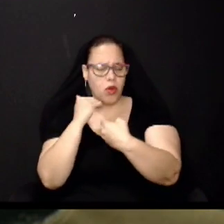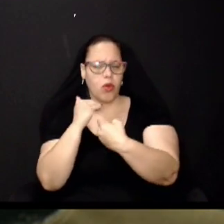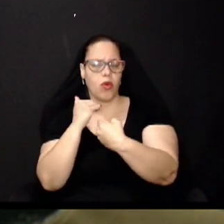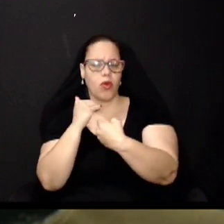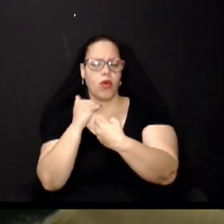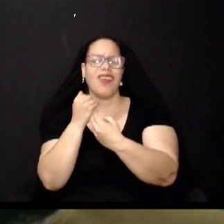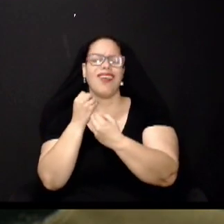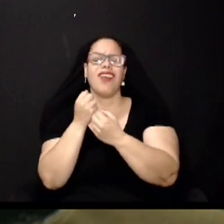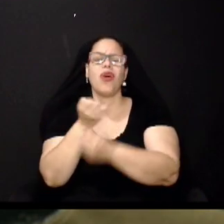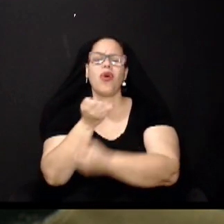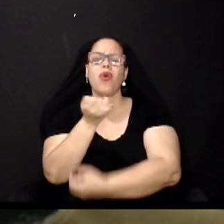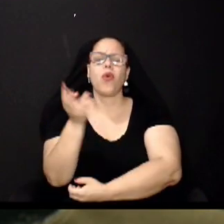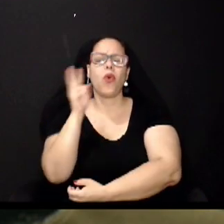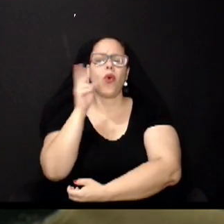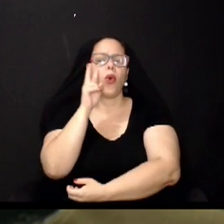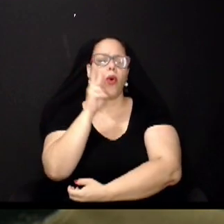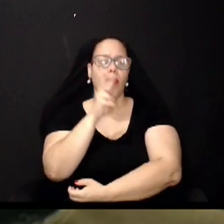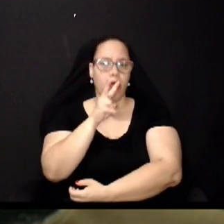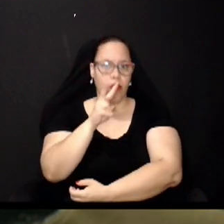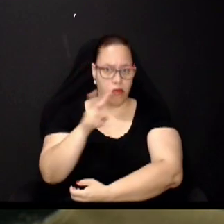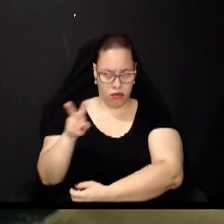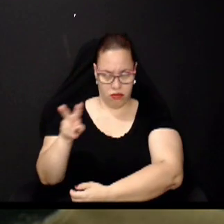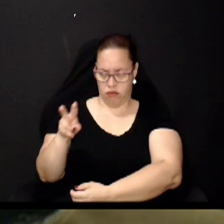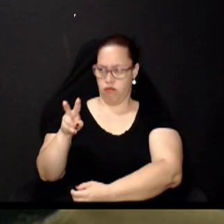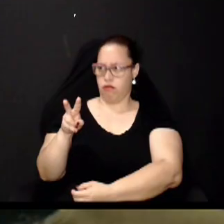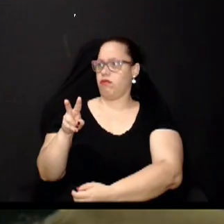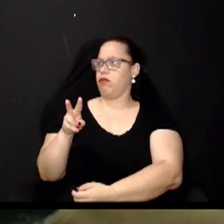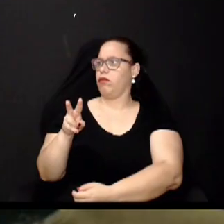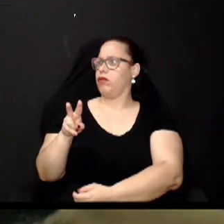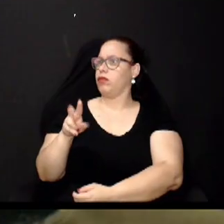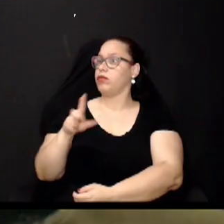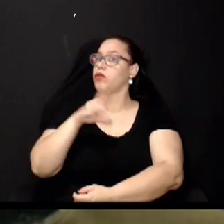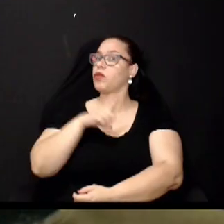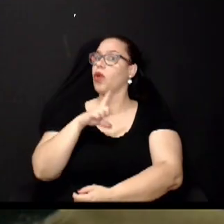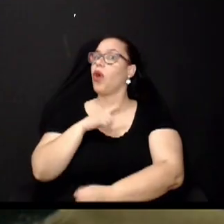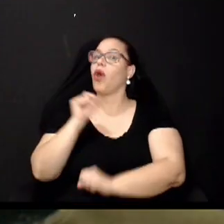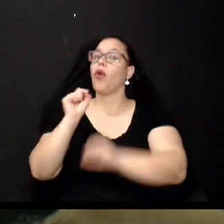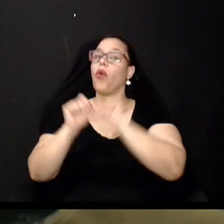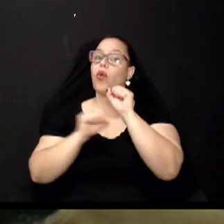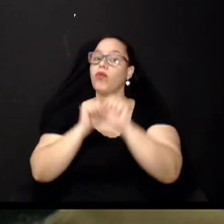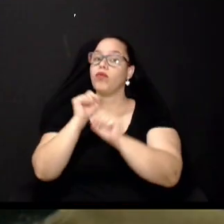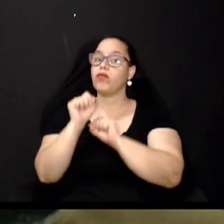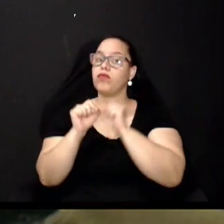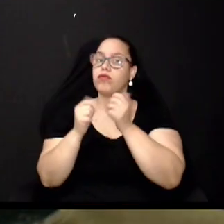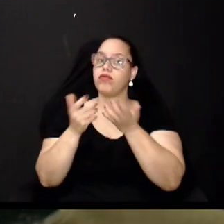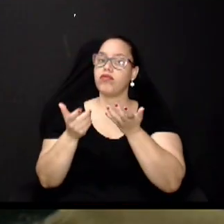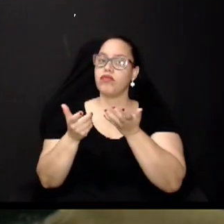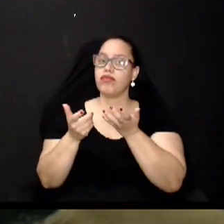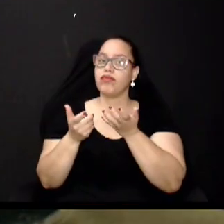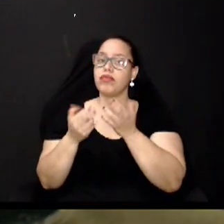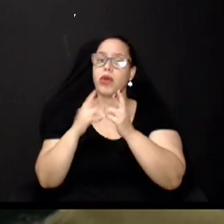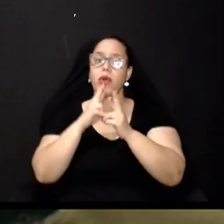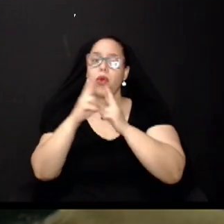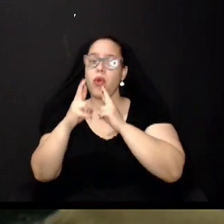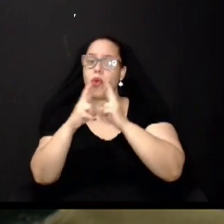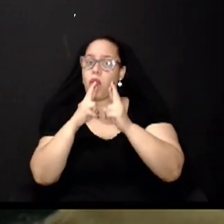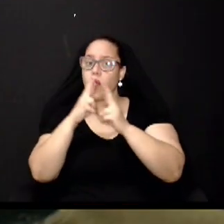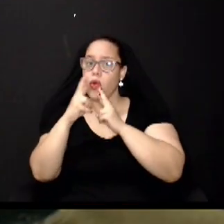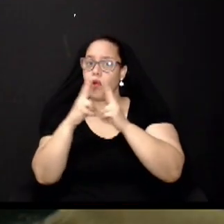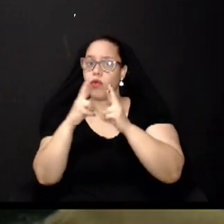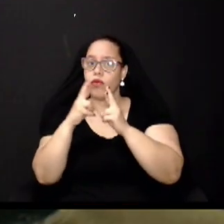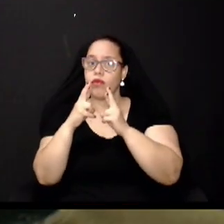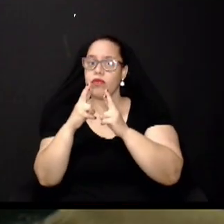olhar que nós devemos ter referente a um relacionamento que está